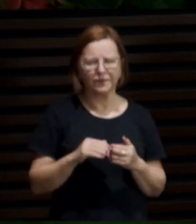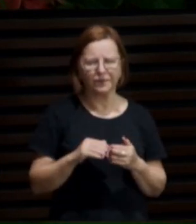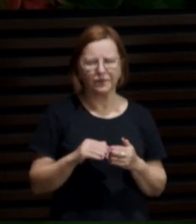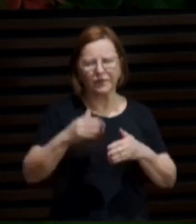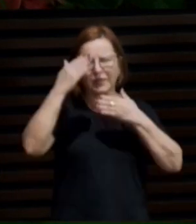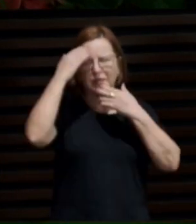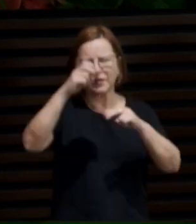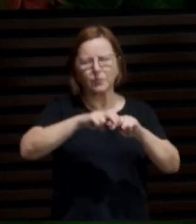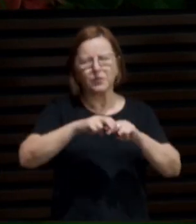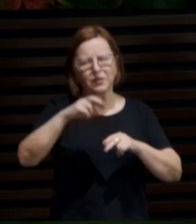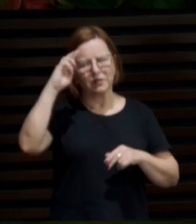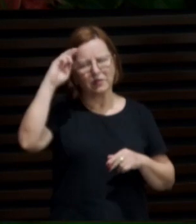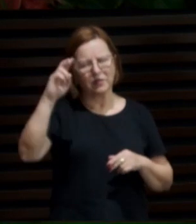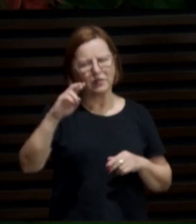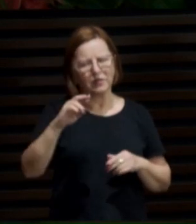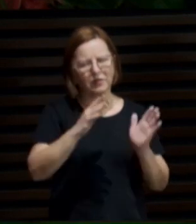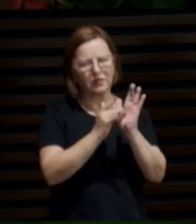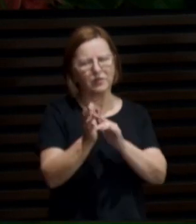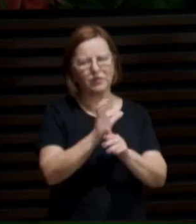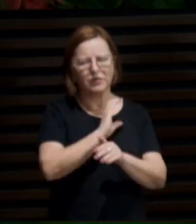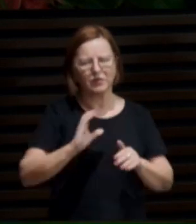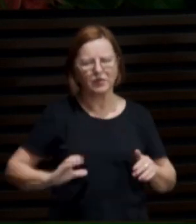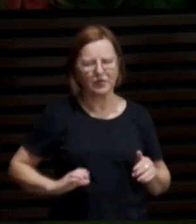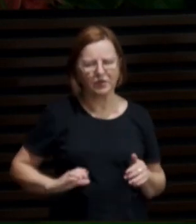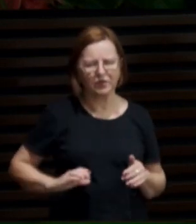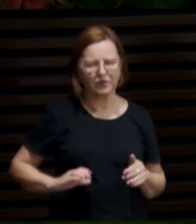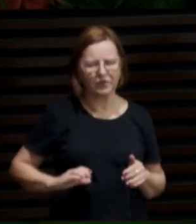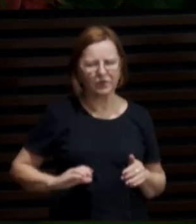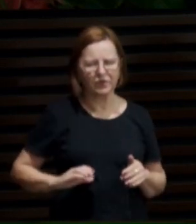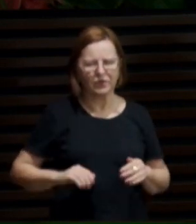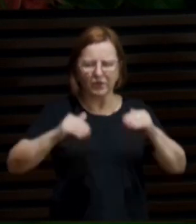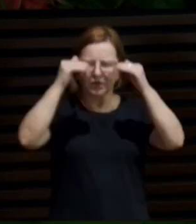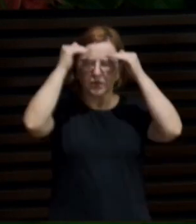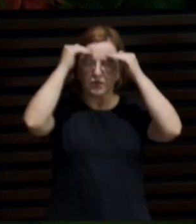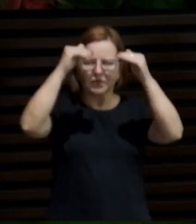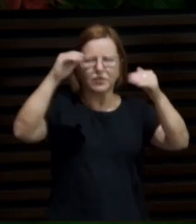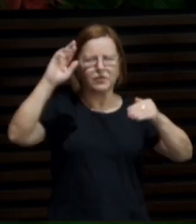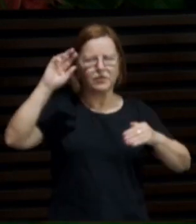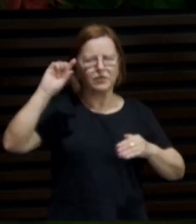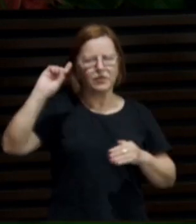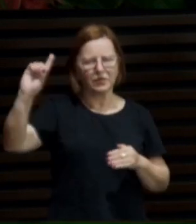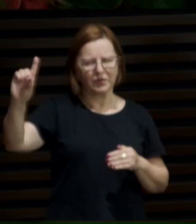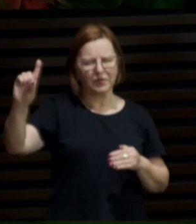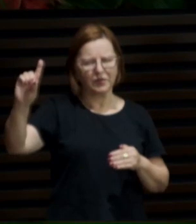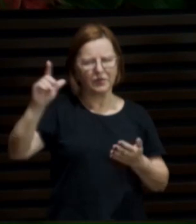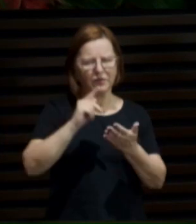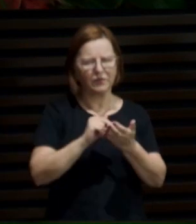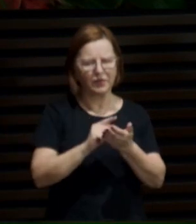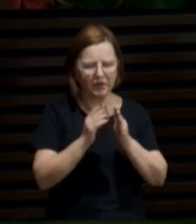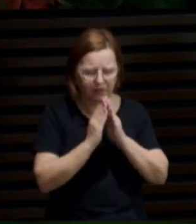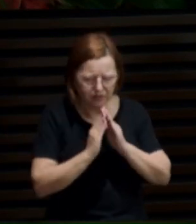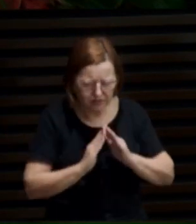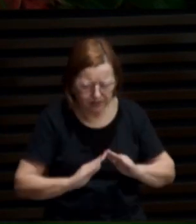Jesus Cristo não se rebelou, ele não se contrapôs, mas ele se submeteu a ti como verdadeiro adorador,